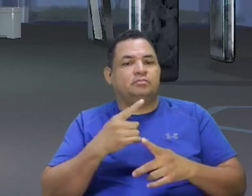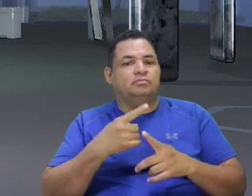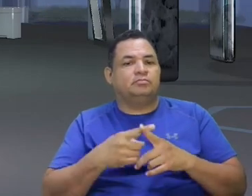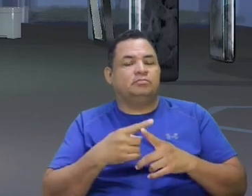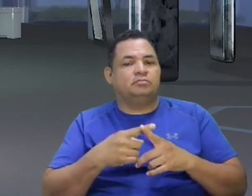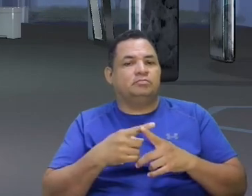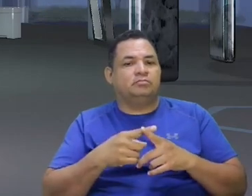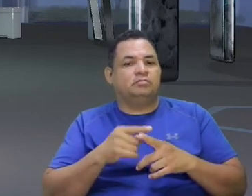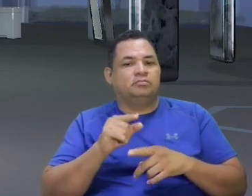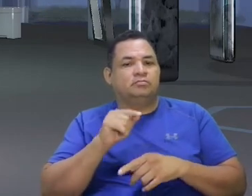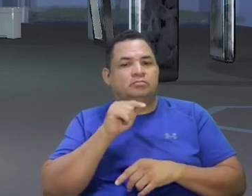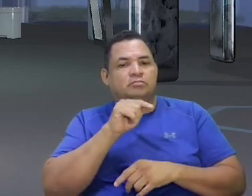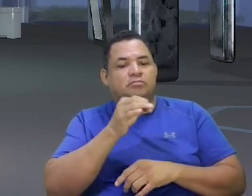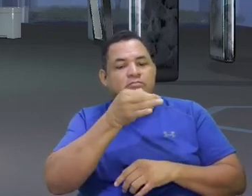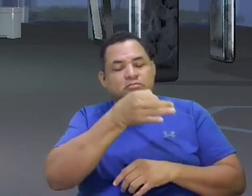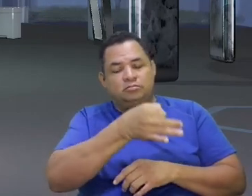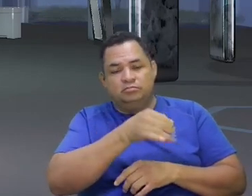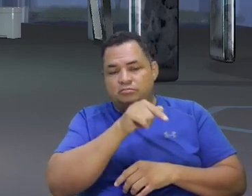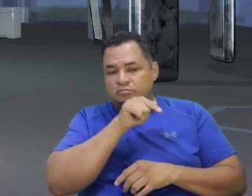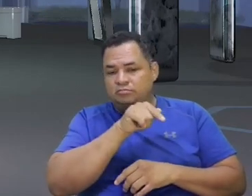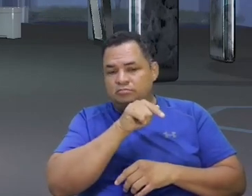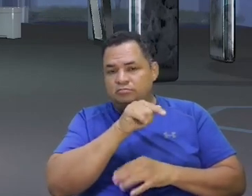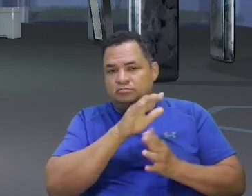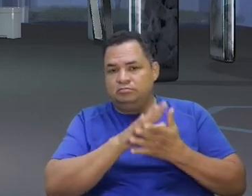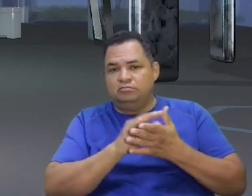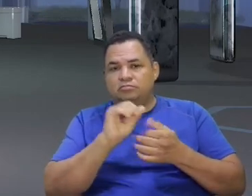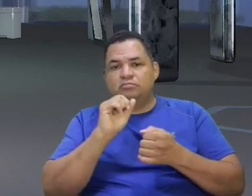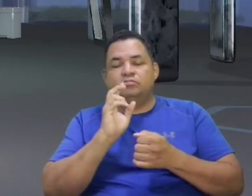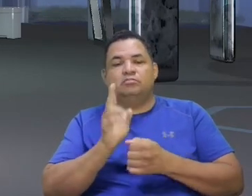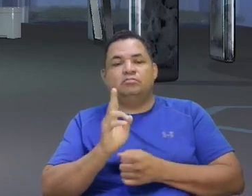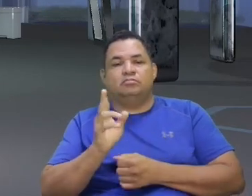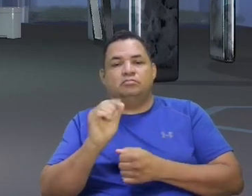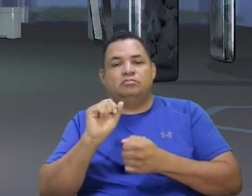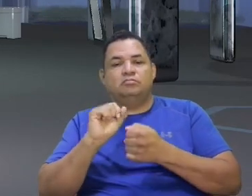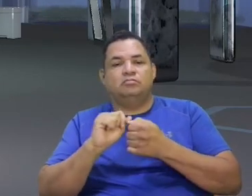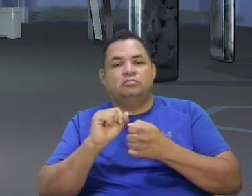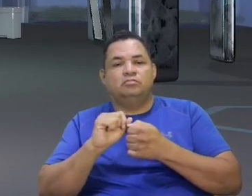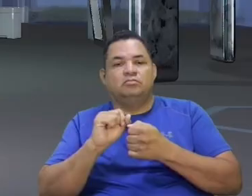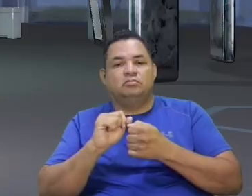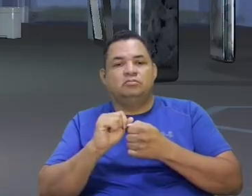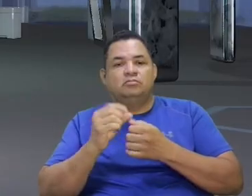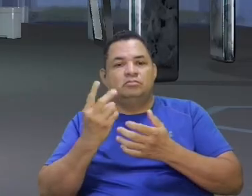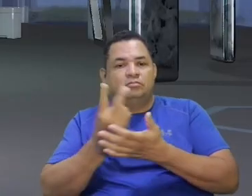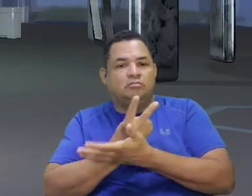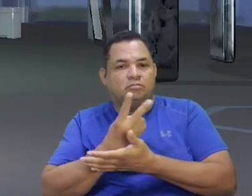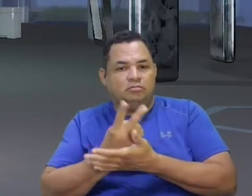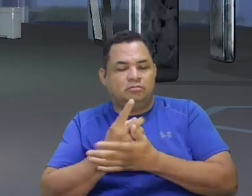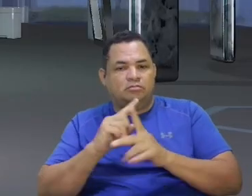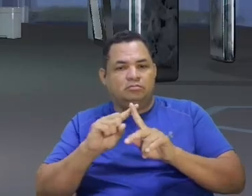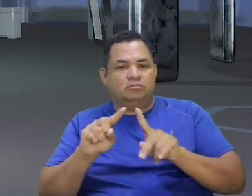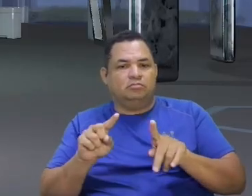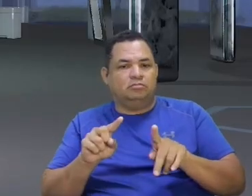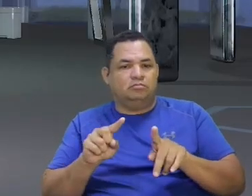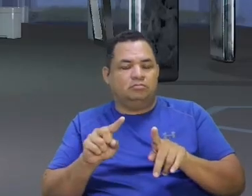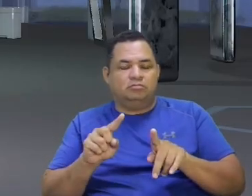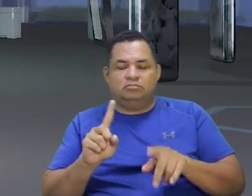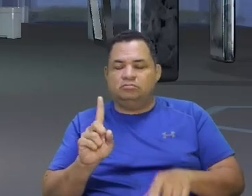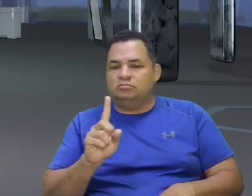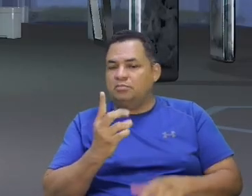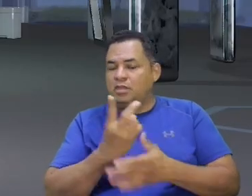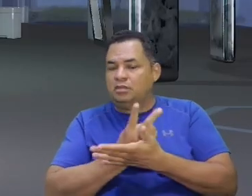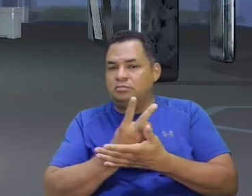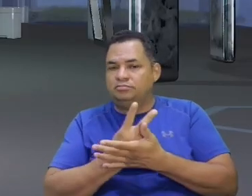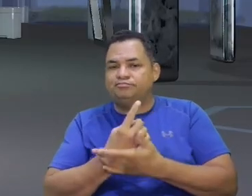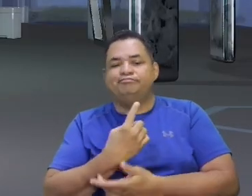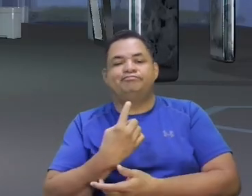uma coisa que está dando certo, você vai continuar fazendo do modo errado. Nós não trabalhamos dessa